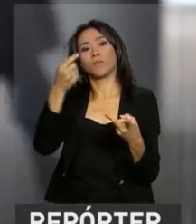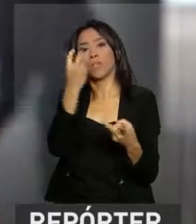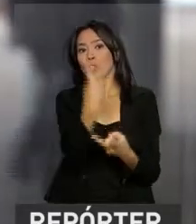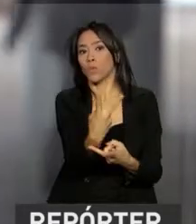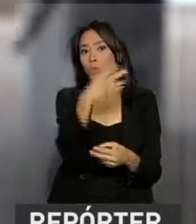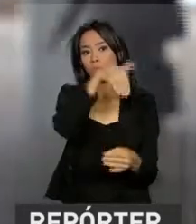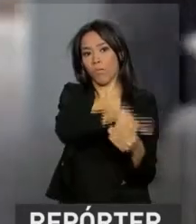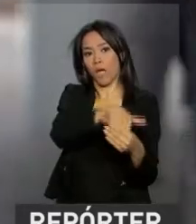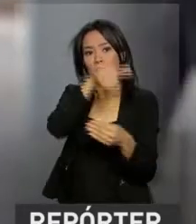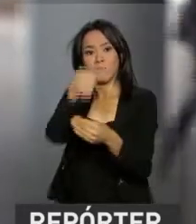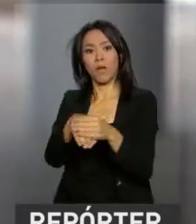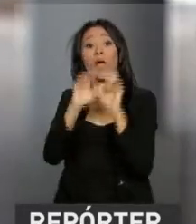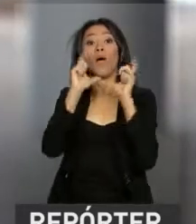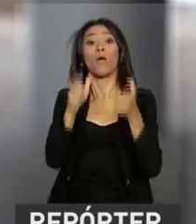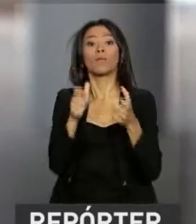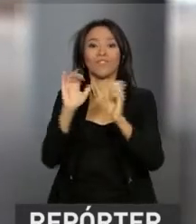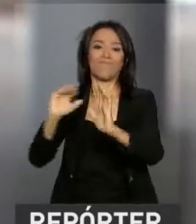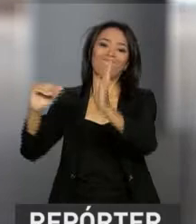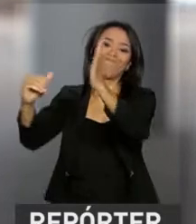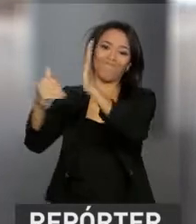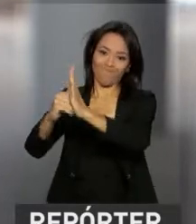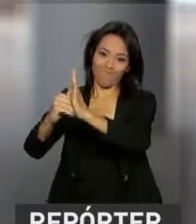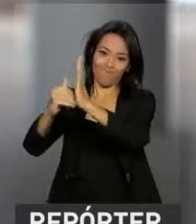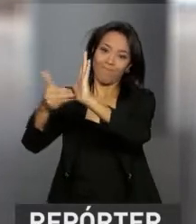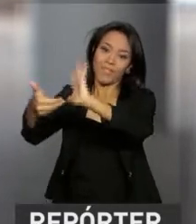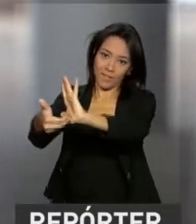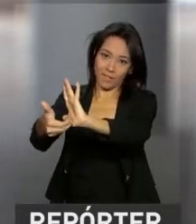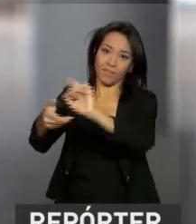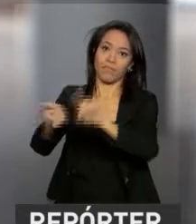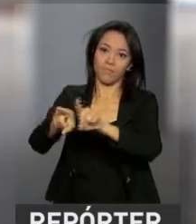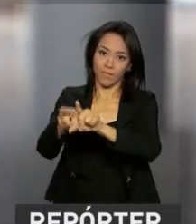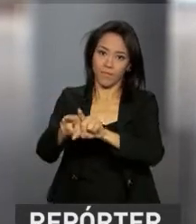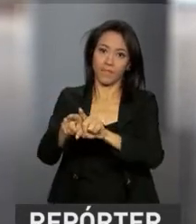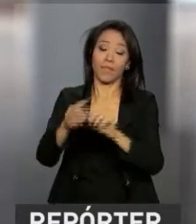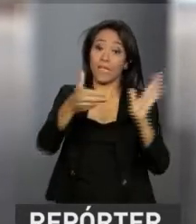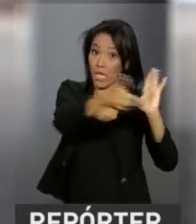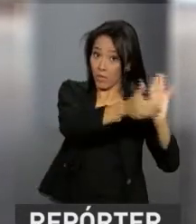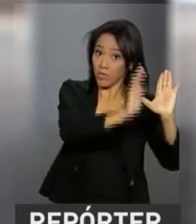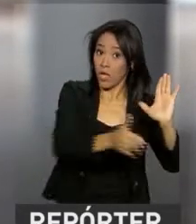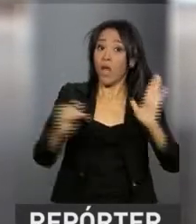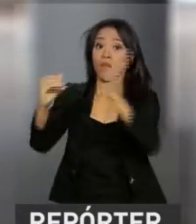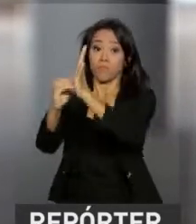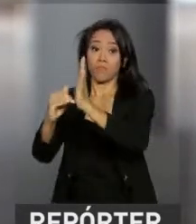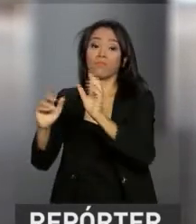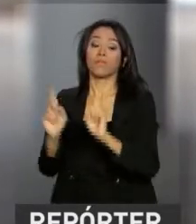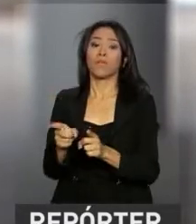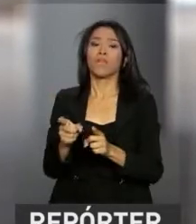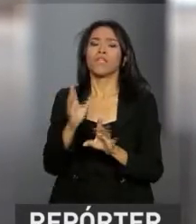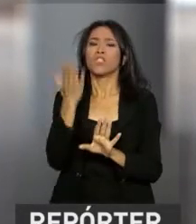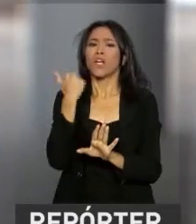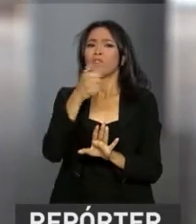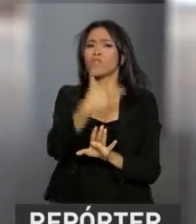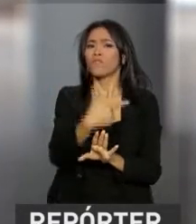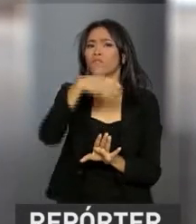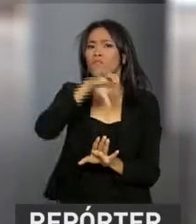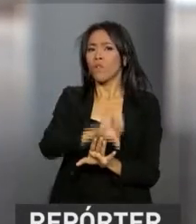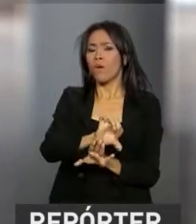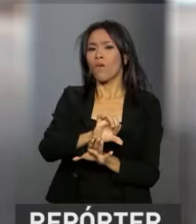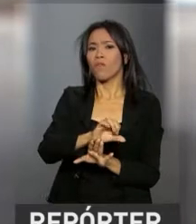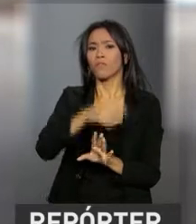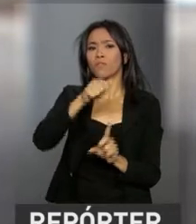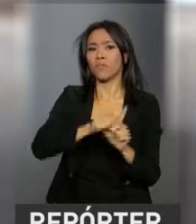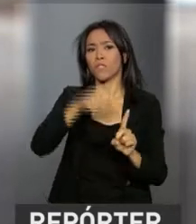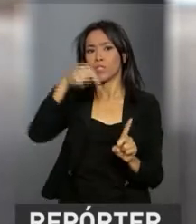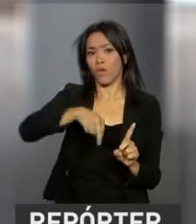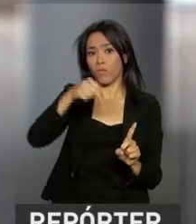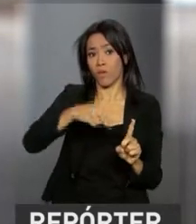dois turnos também no Senado Federal. Em primeiro turno, no Senado Federal, ela foi aprovada no dia 29 de